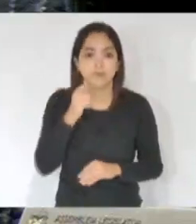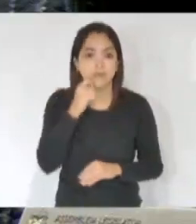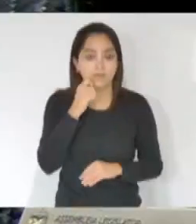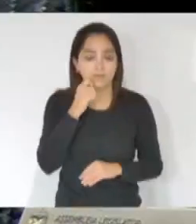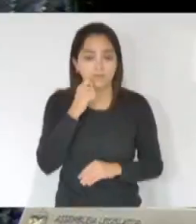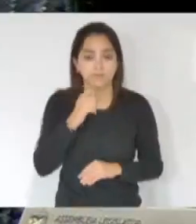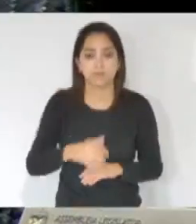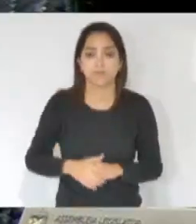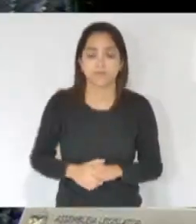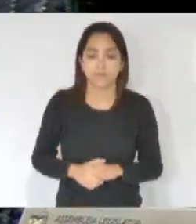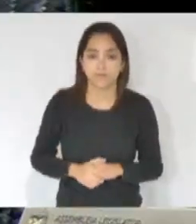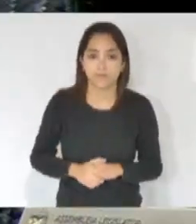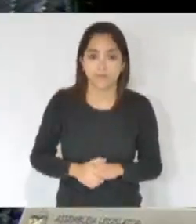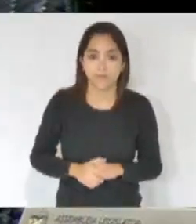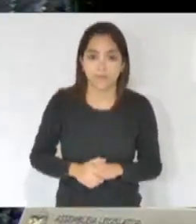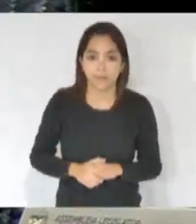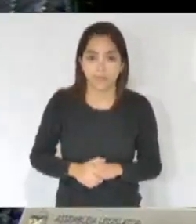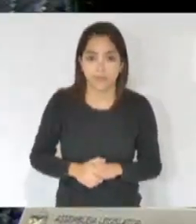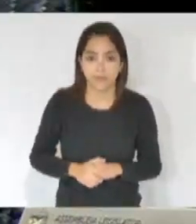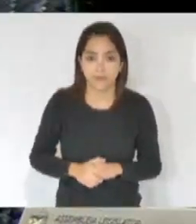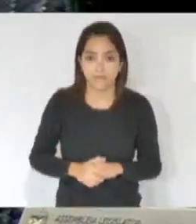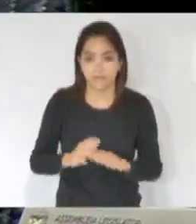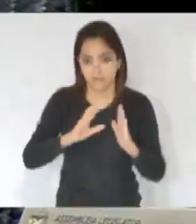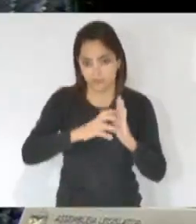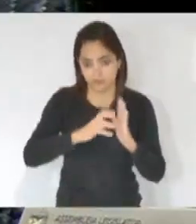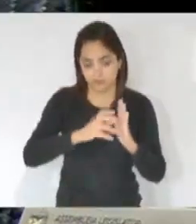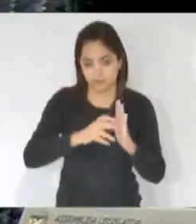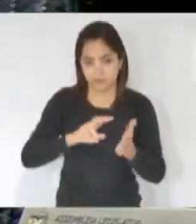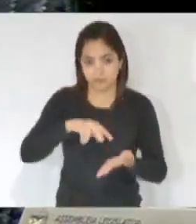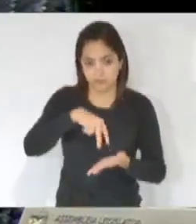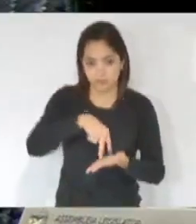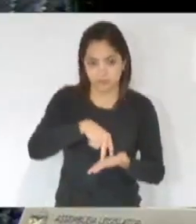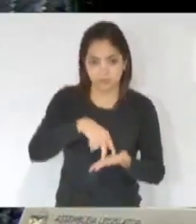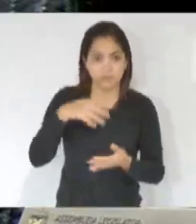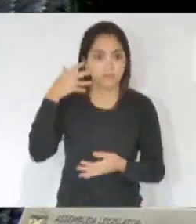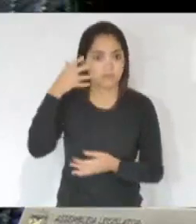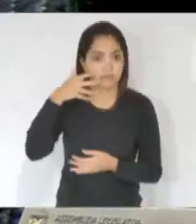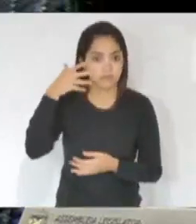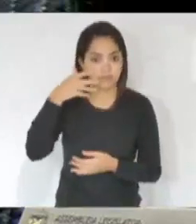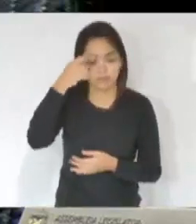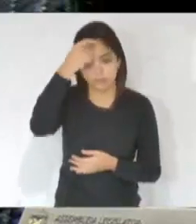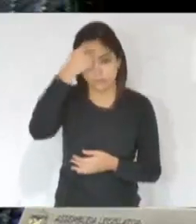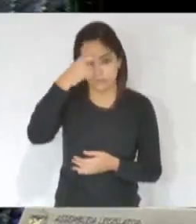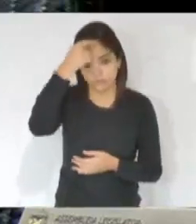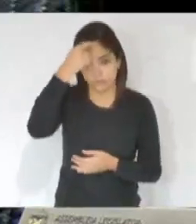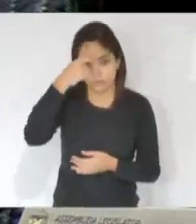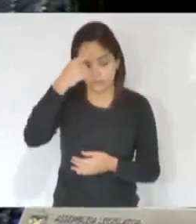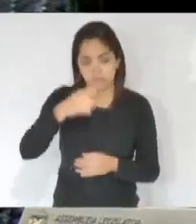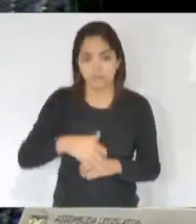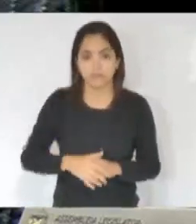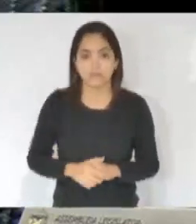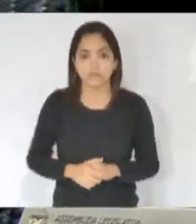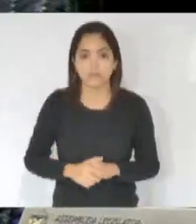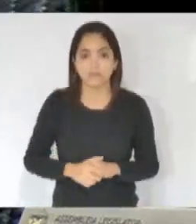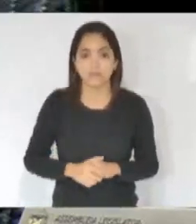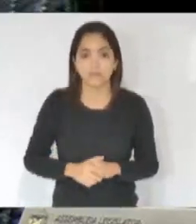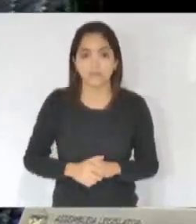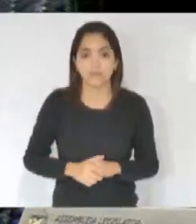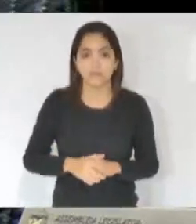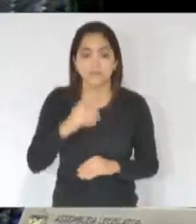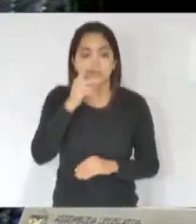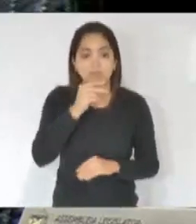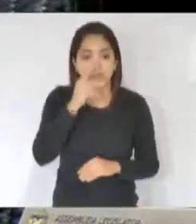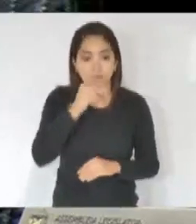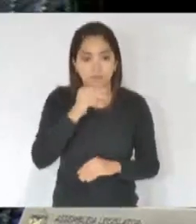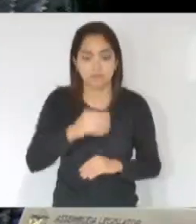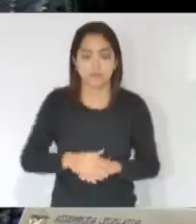Grande expediente. Nesse horário destinado aos partidos políticos, ocuparam a tribuna os senhores deputados Maurício Kudrak, Bloco Social Liberal, Kennedy Nunes, Bloco Social Democrático,